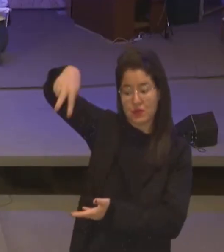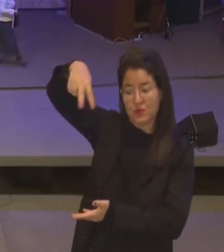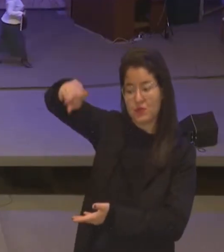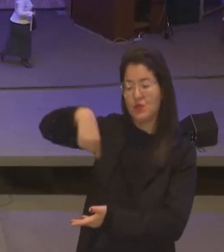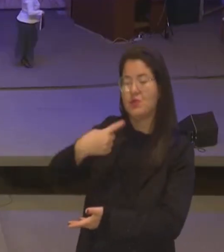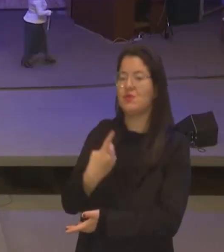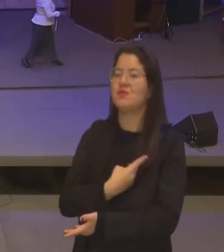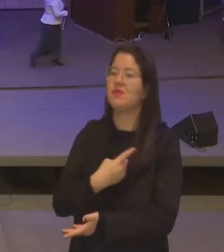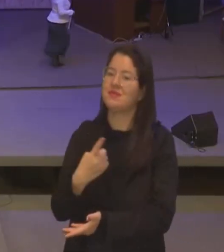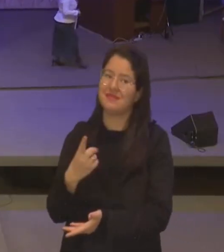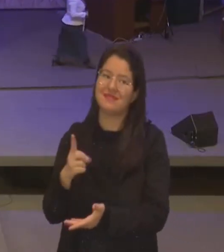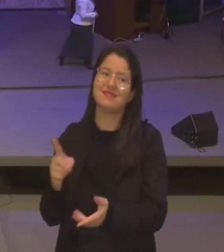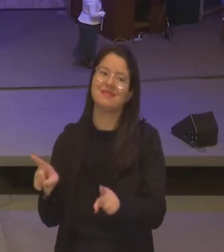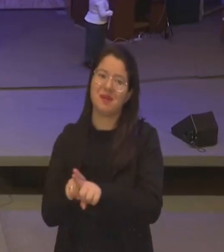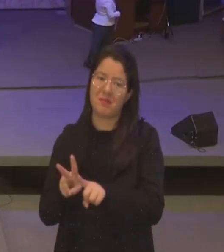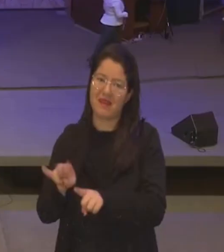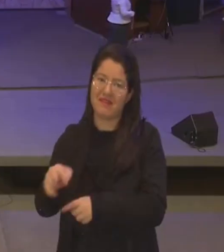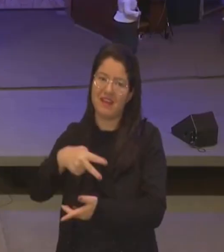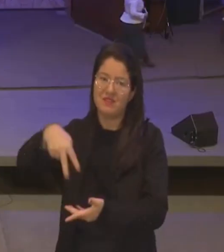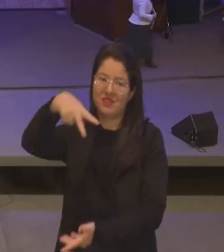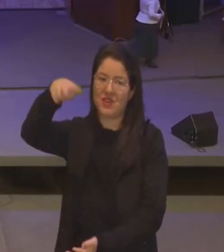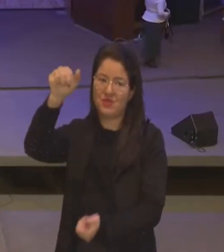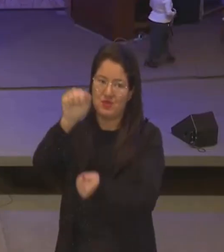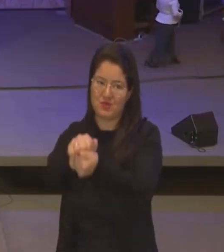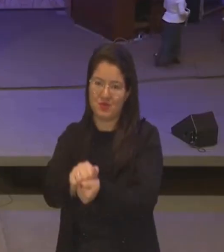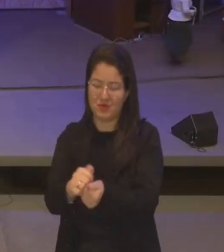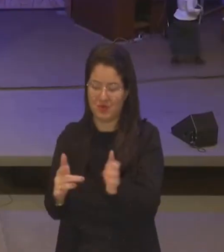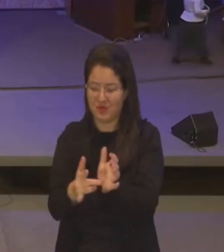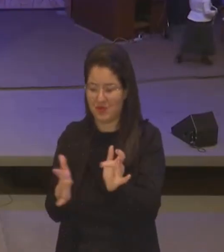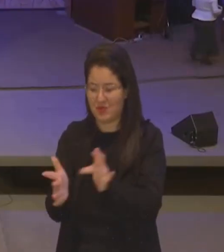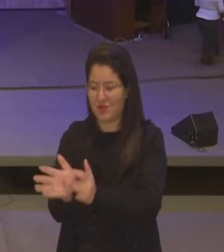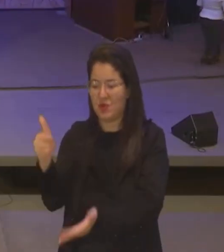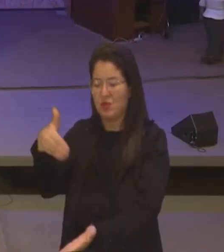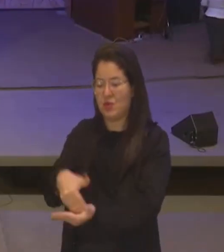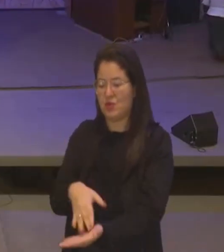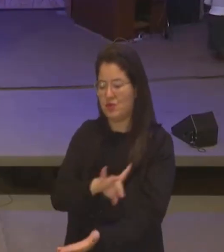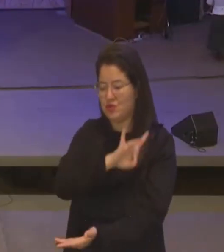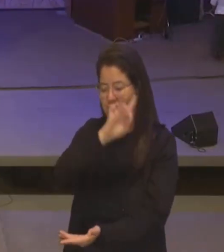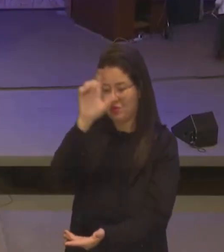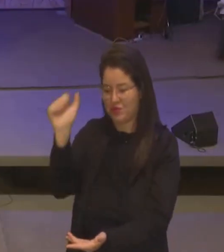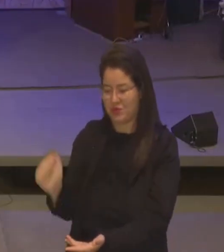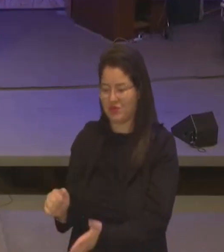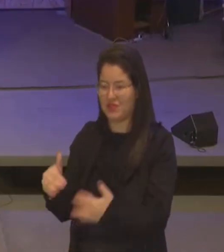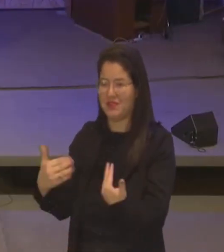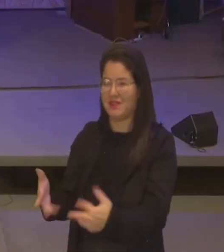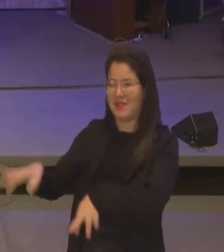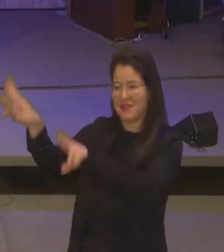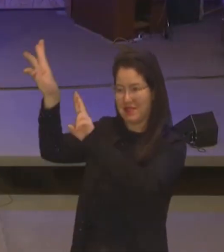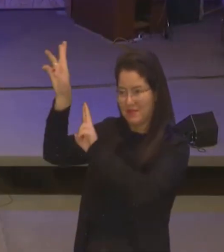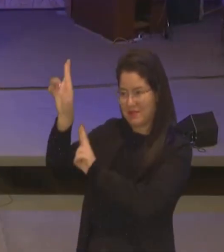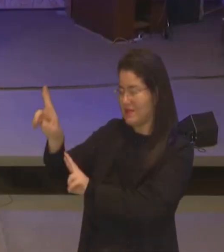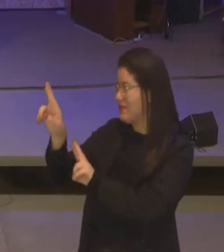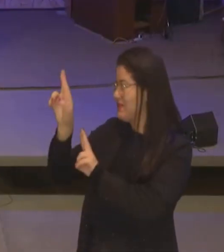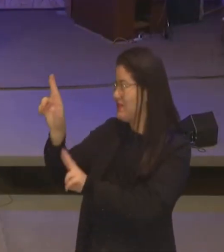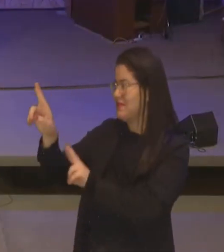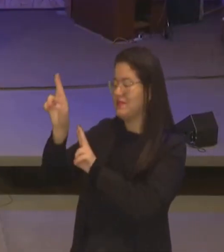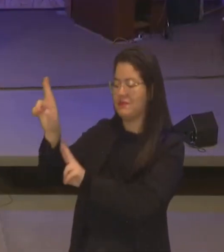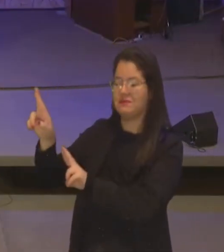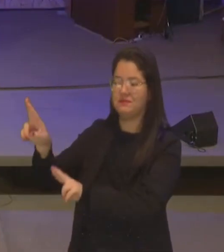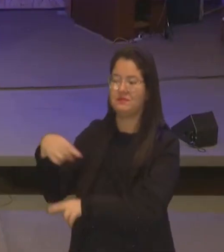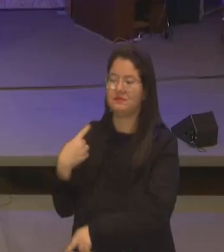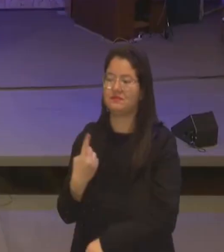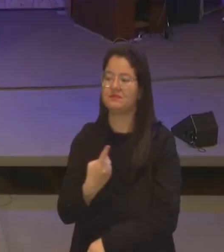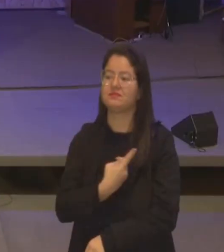nós ressuscitaremos com Ele também no último dia. E essa é a esperança que